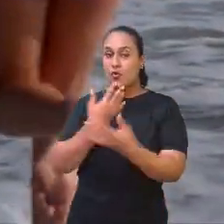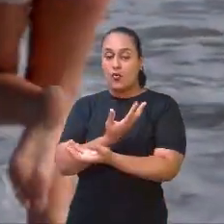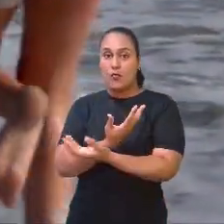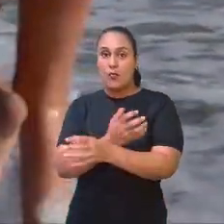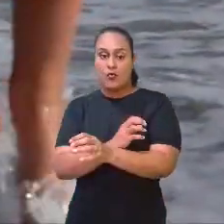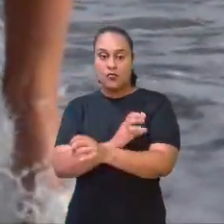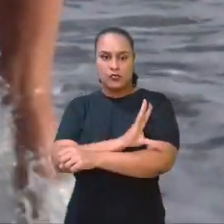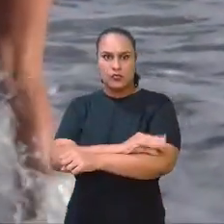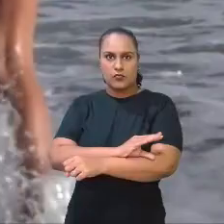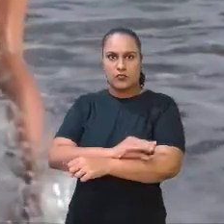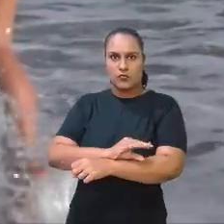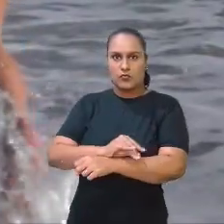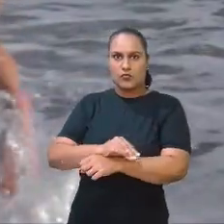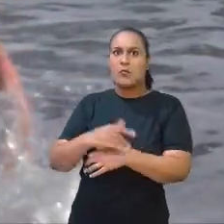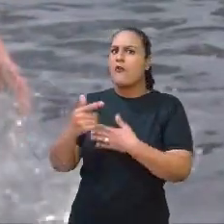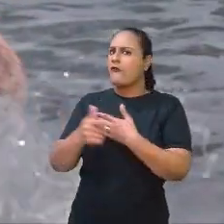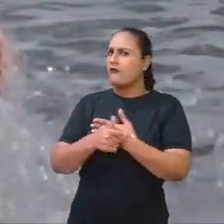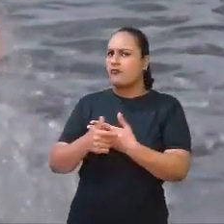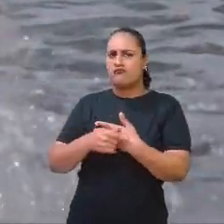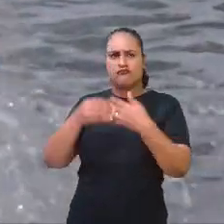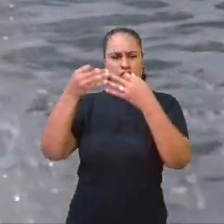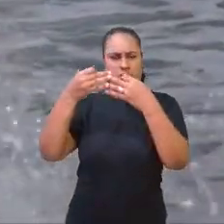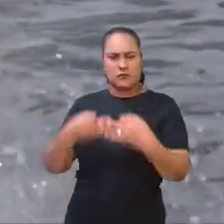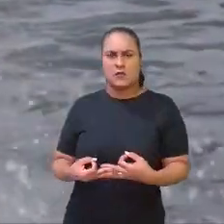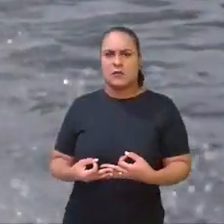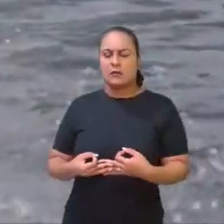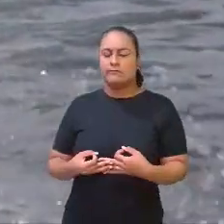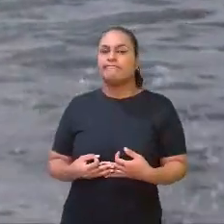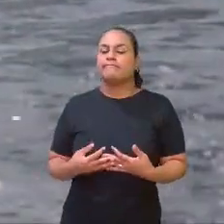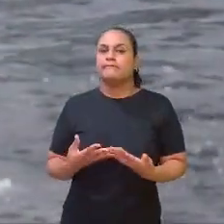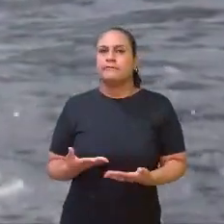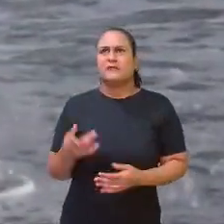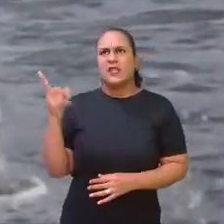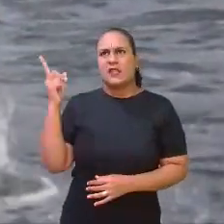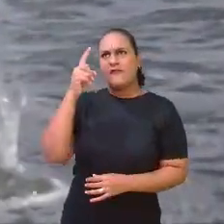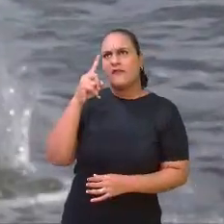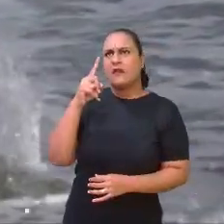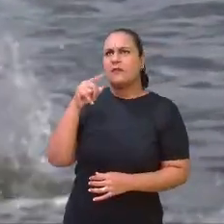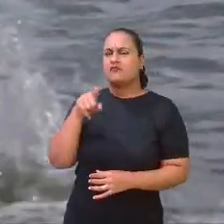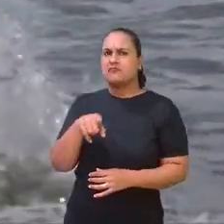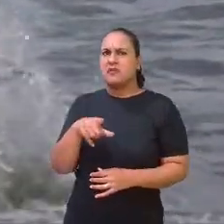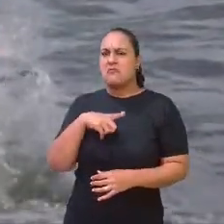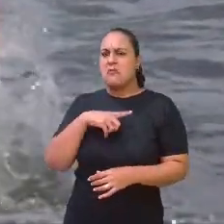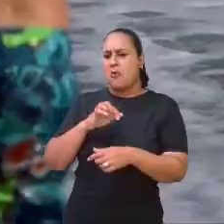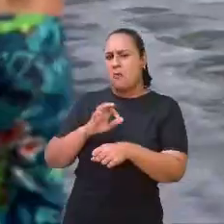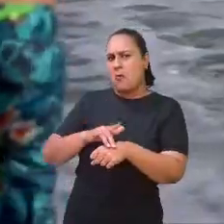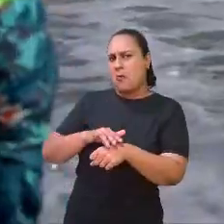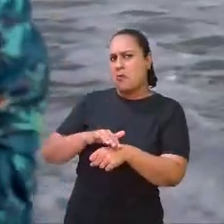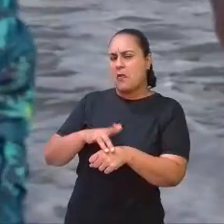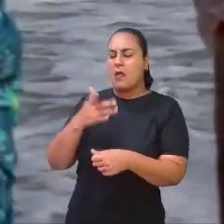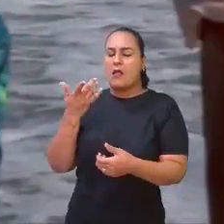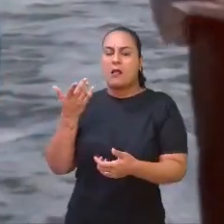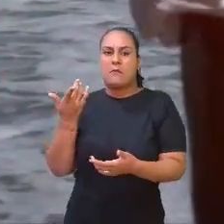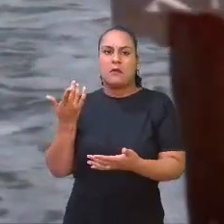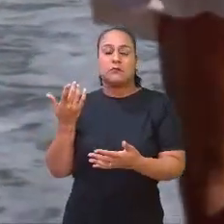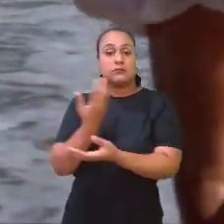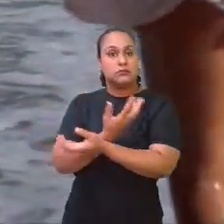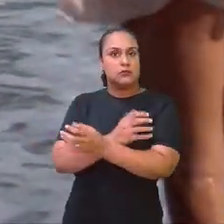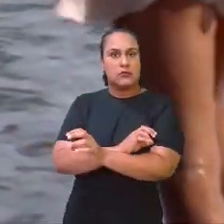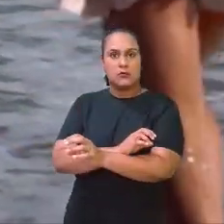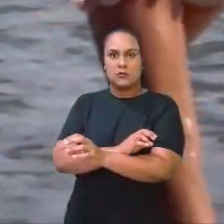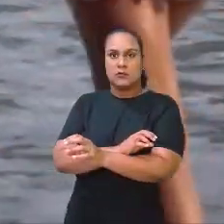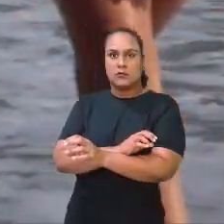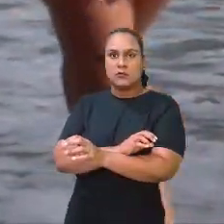em perfeito funcionamento. Dificilmente, quando você tiver um problema nos ossos, você não terá